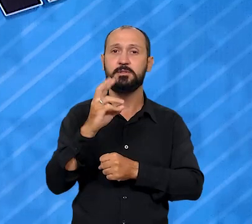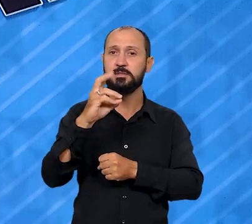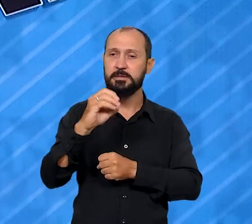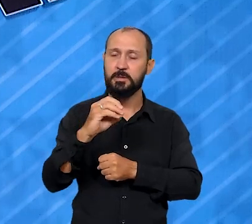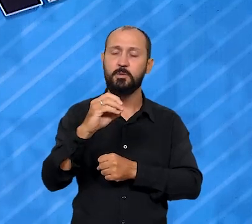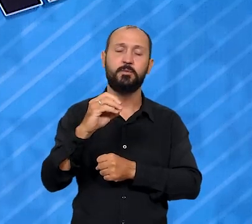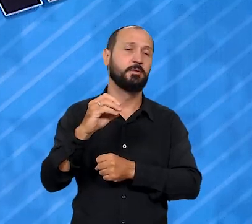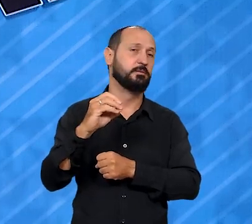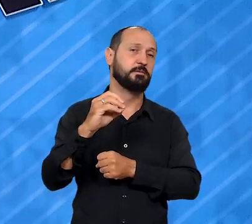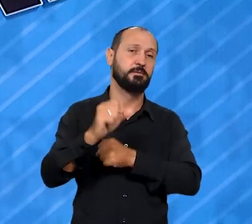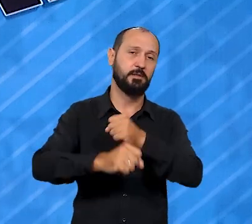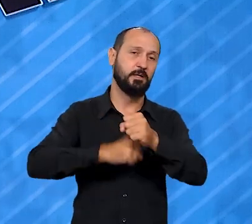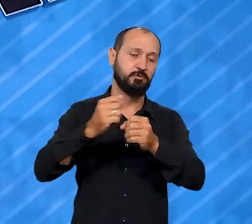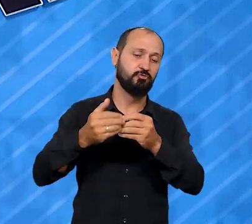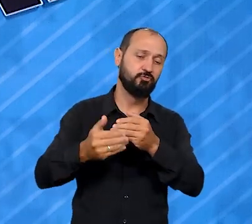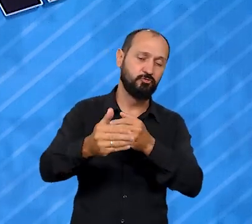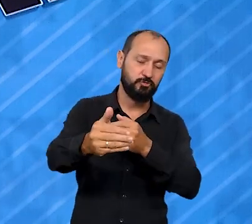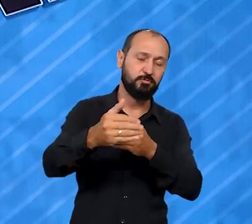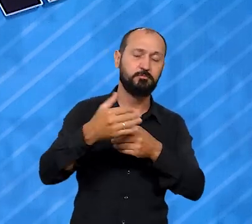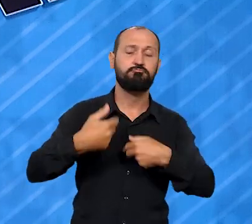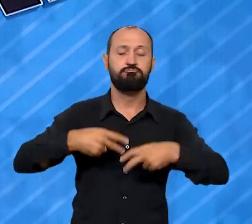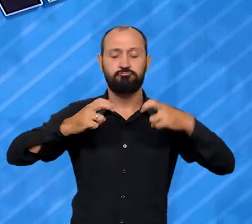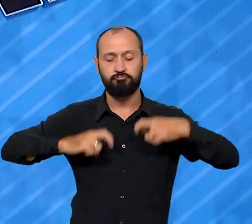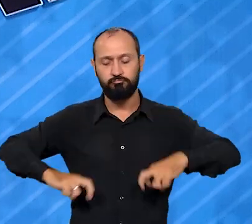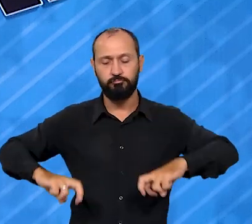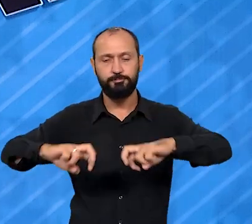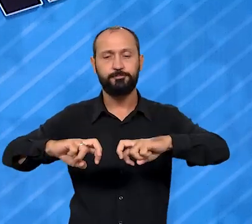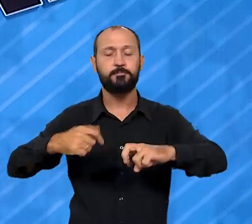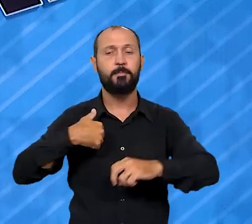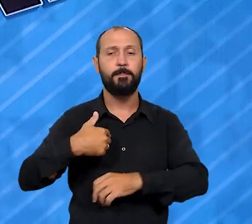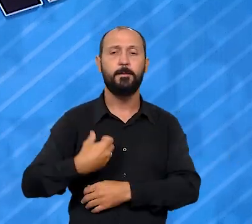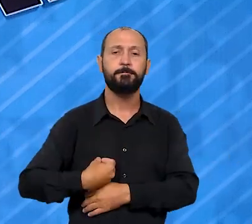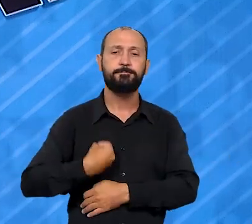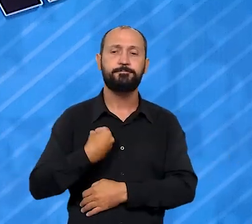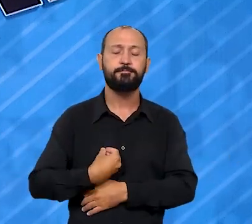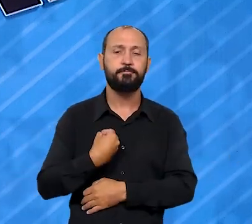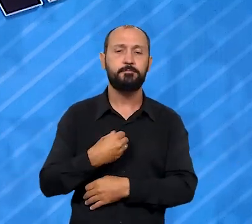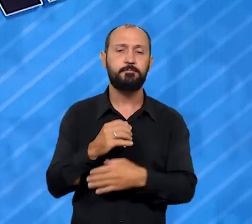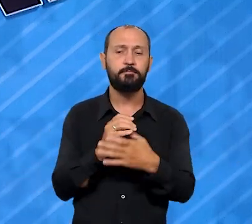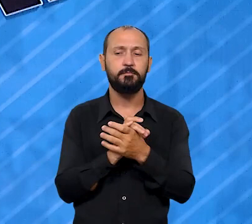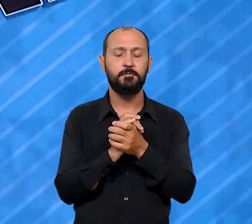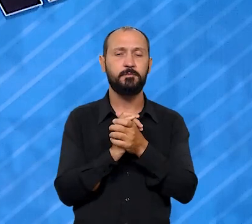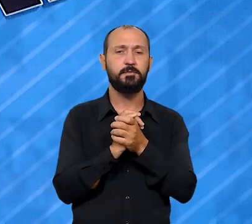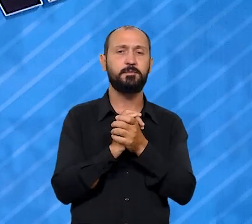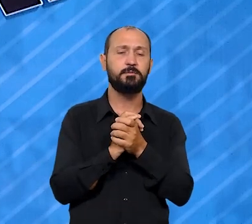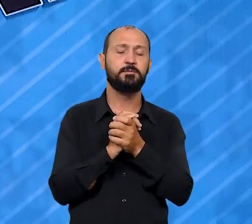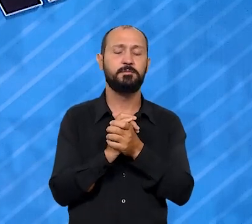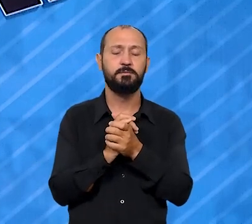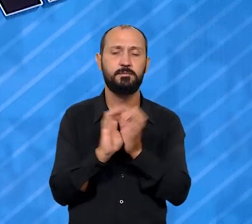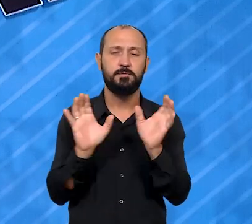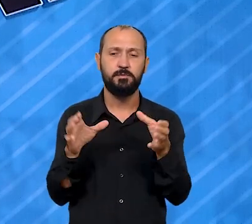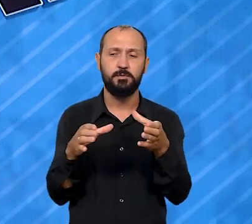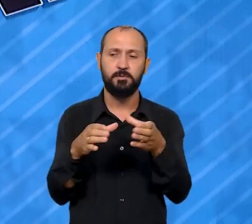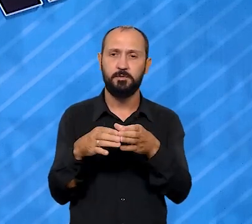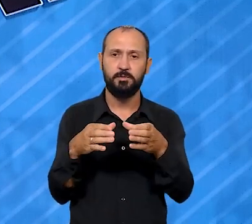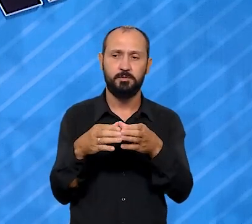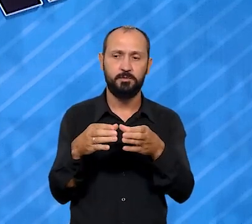50, 100 anos. Então, a gente se sentou, eu fiz parte, inclusive, da